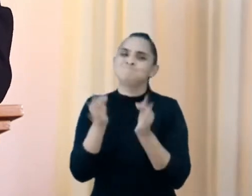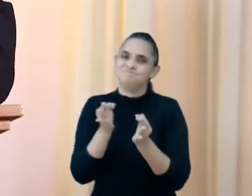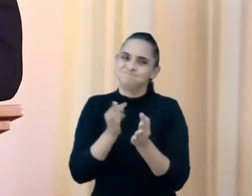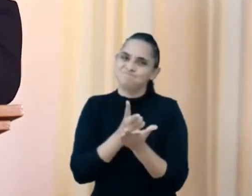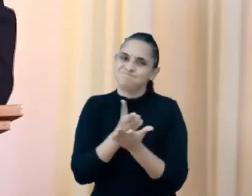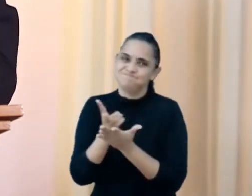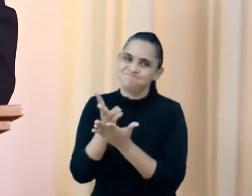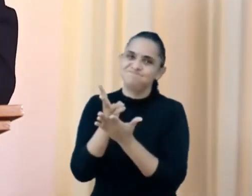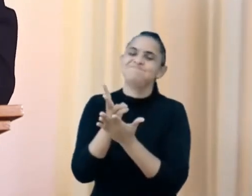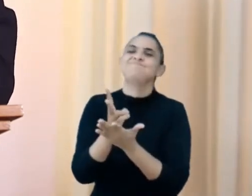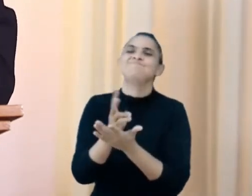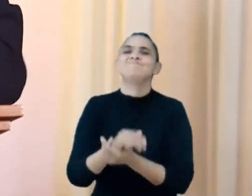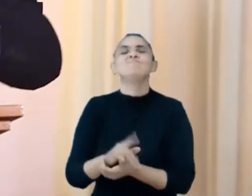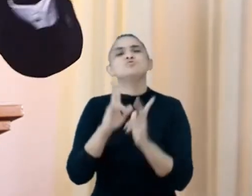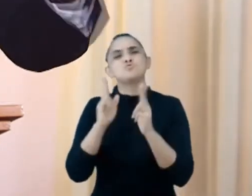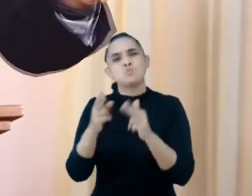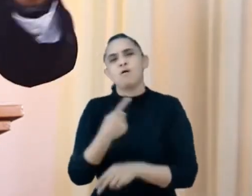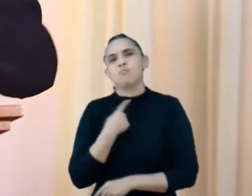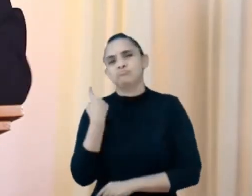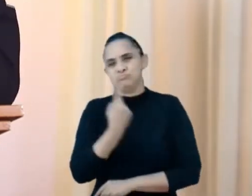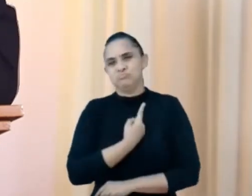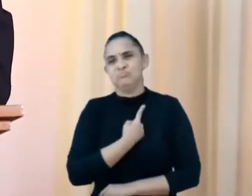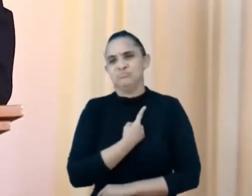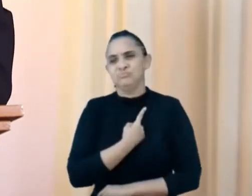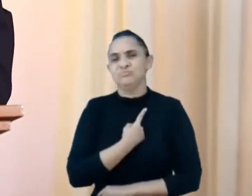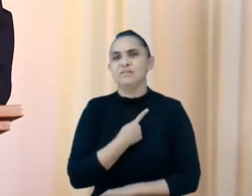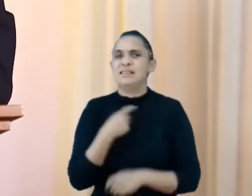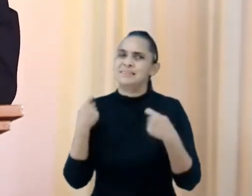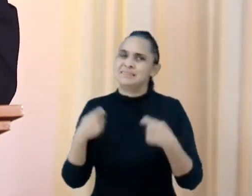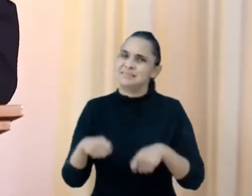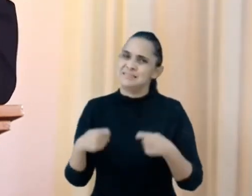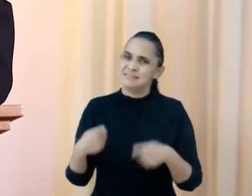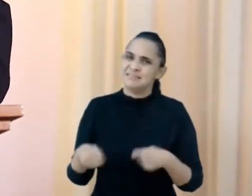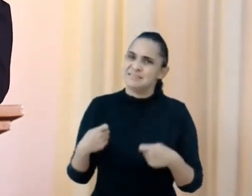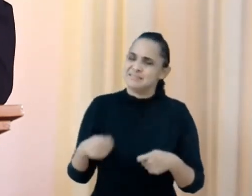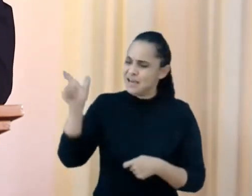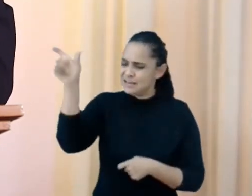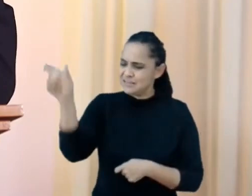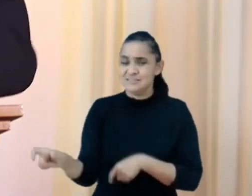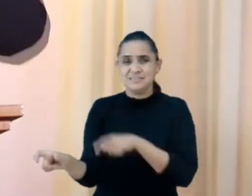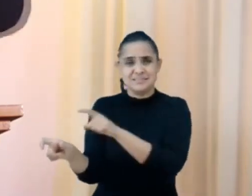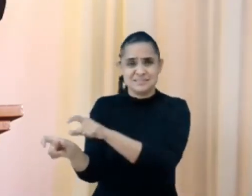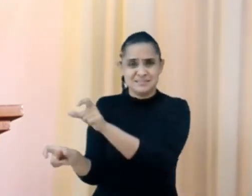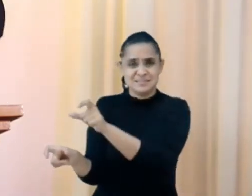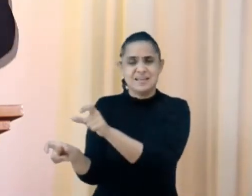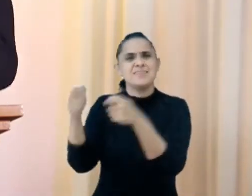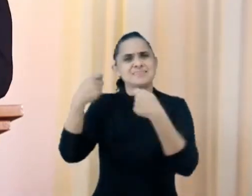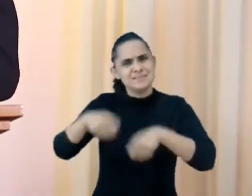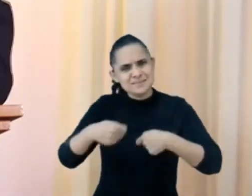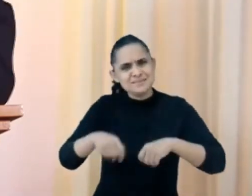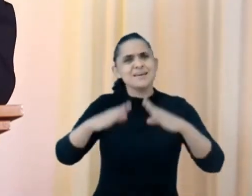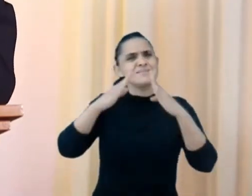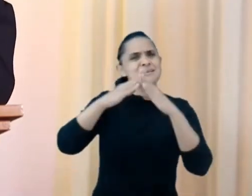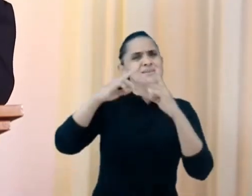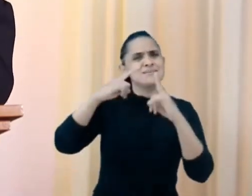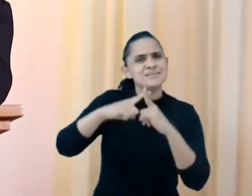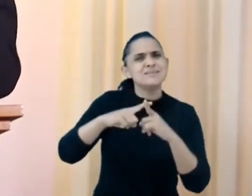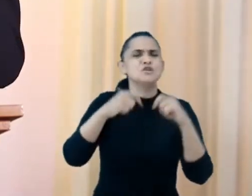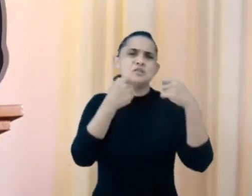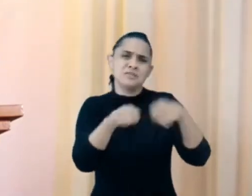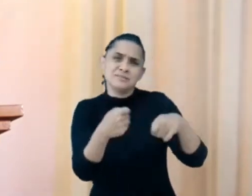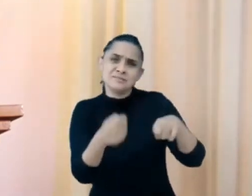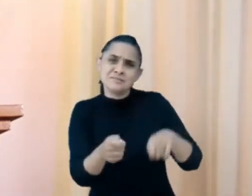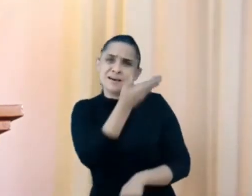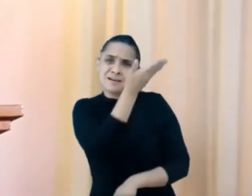Assim deve ser conosco também. A necessidade do meu próximo, a necessidade da minha igreja, a necessidade do meu irmão,